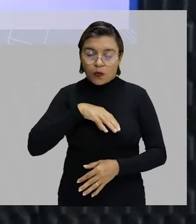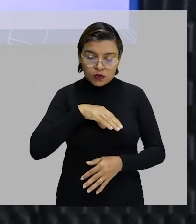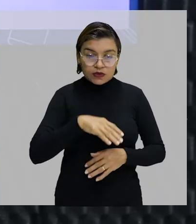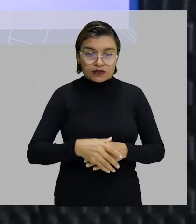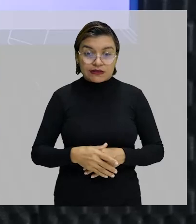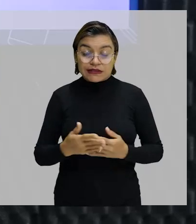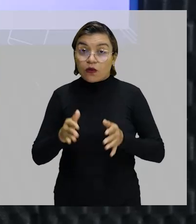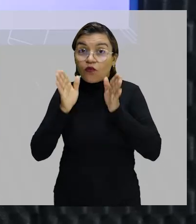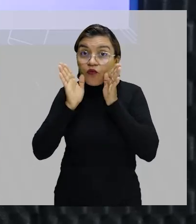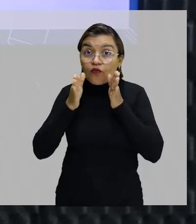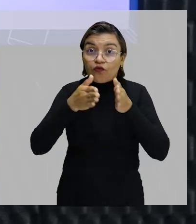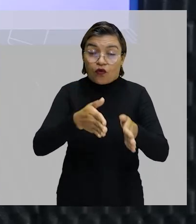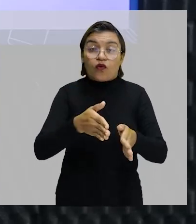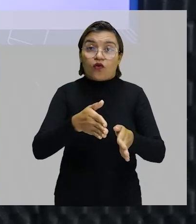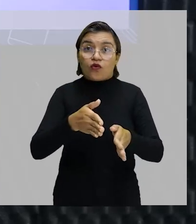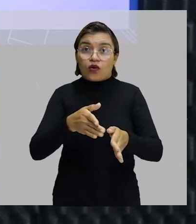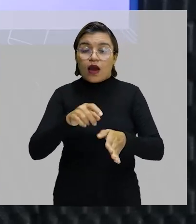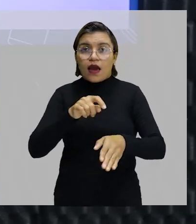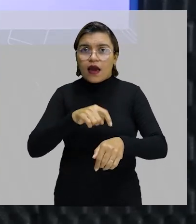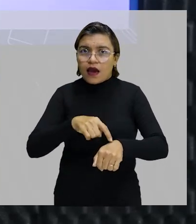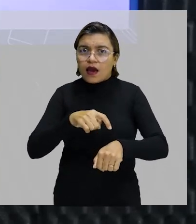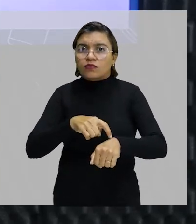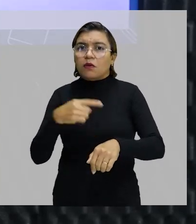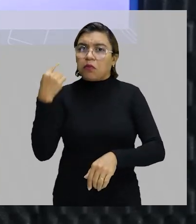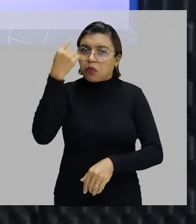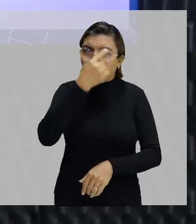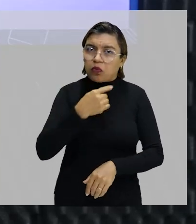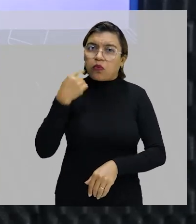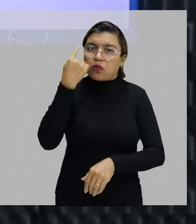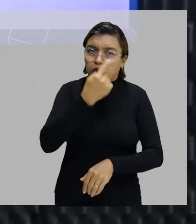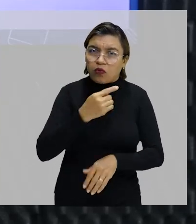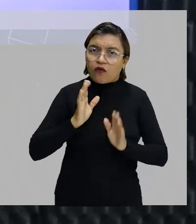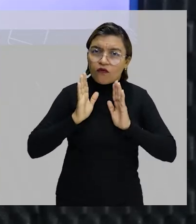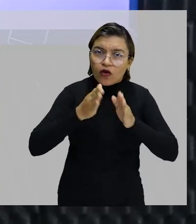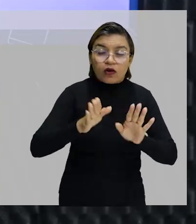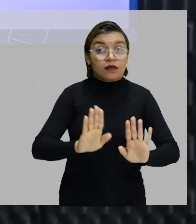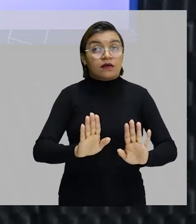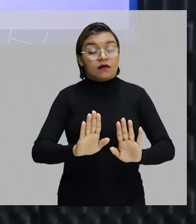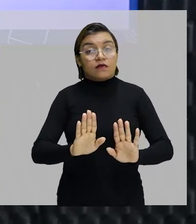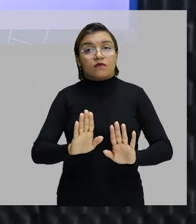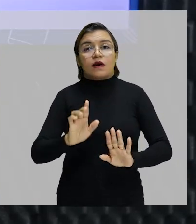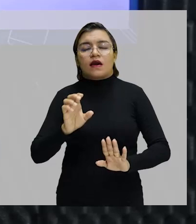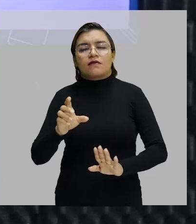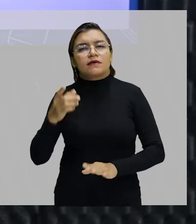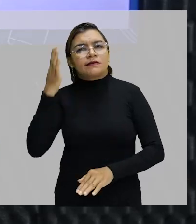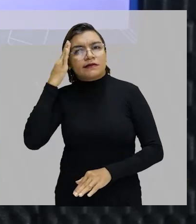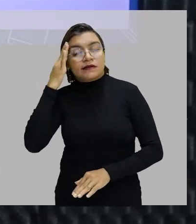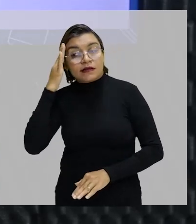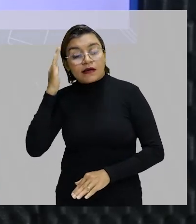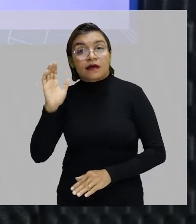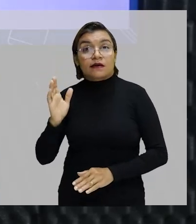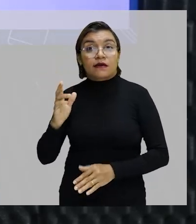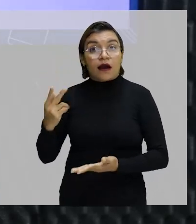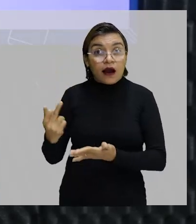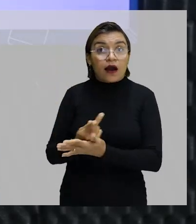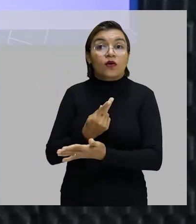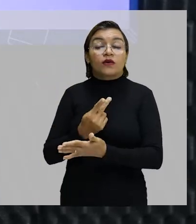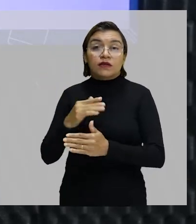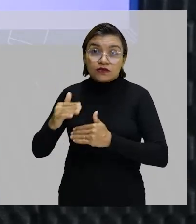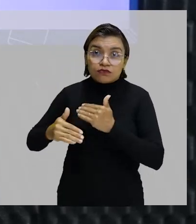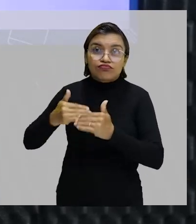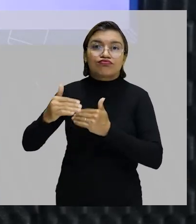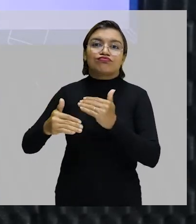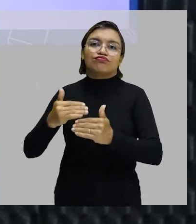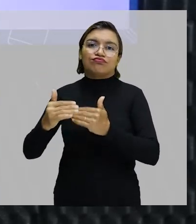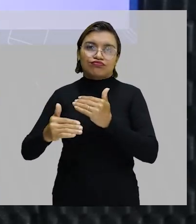na duração. Você não tem que citar quanto tempo aquela ação durou, mas destacar que aquela ação ocorreu, que ela teve um progresso e que ela